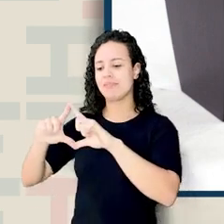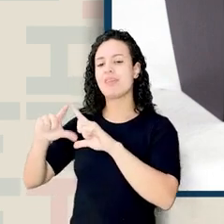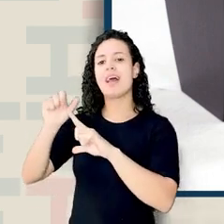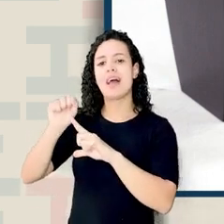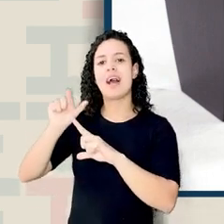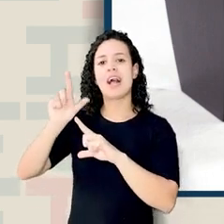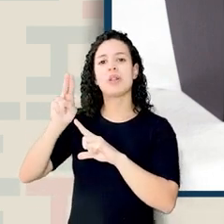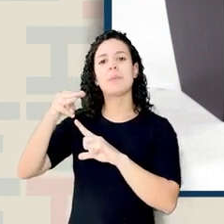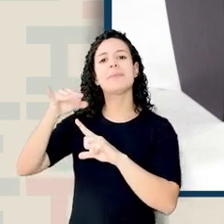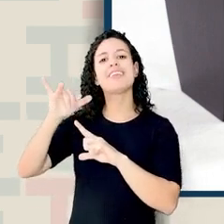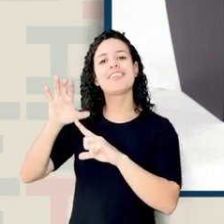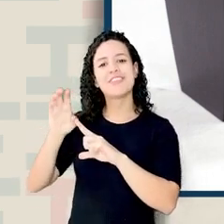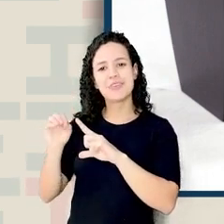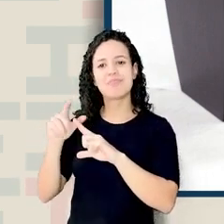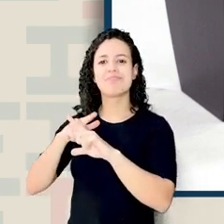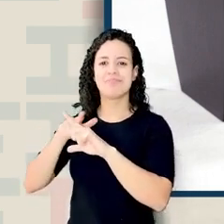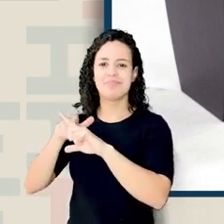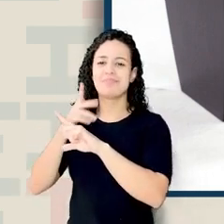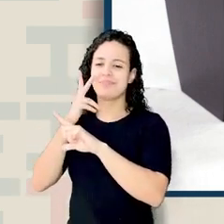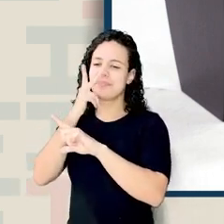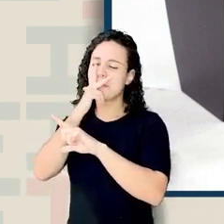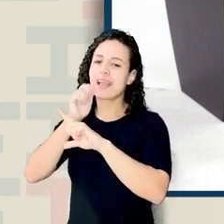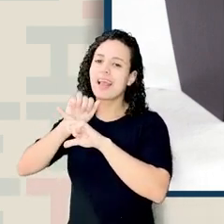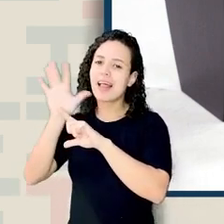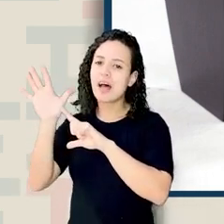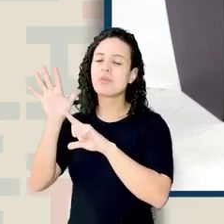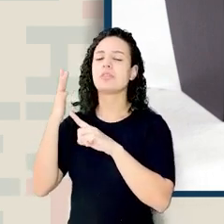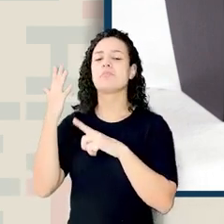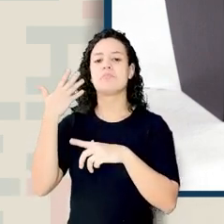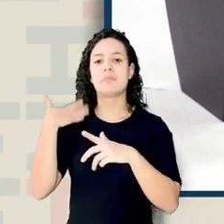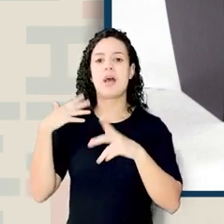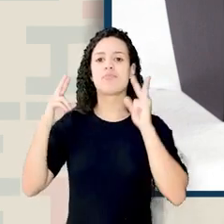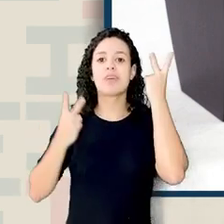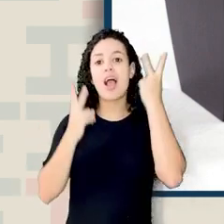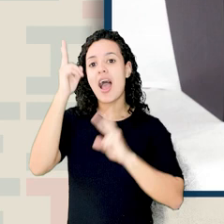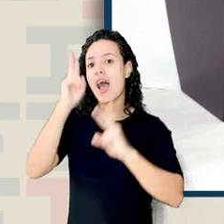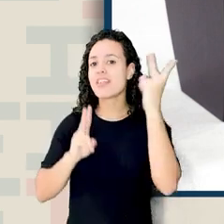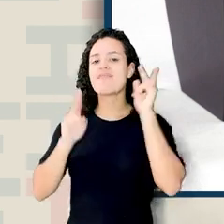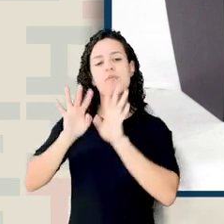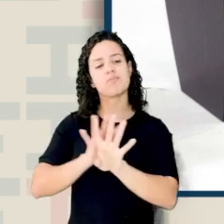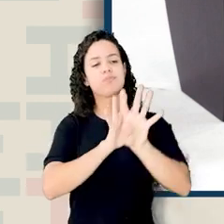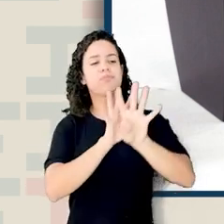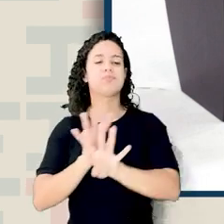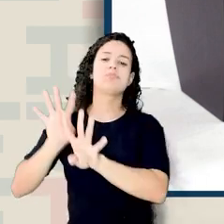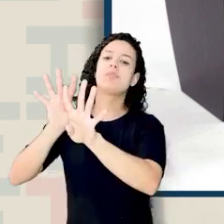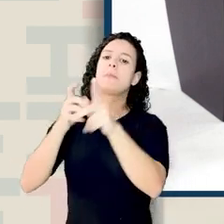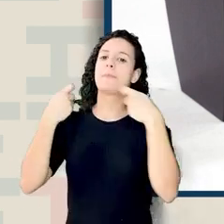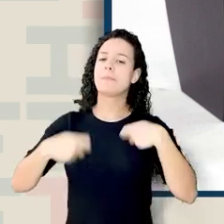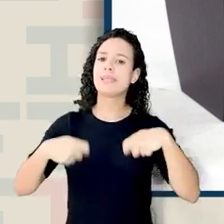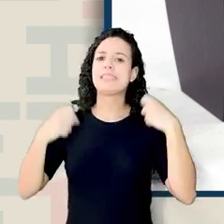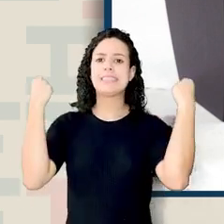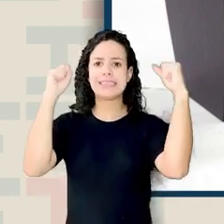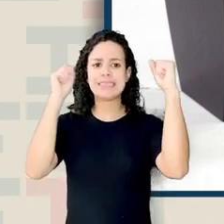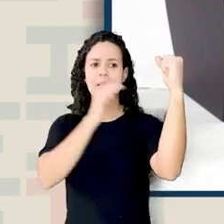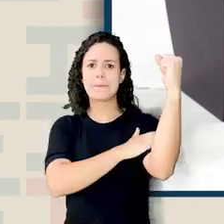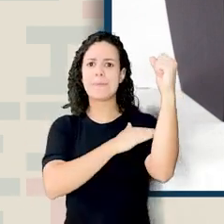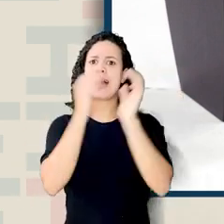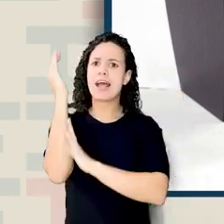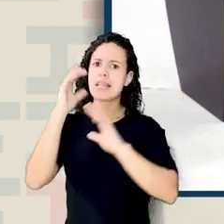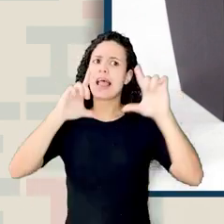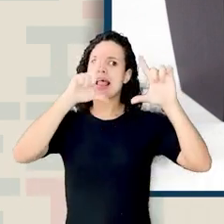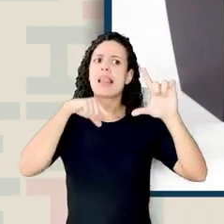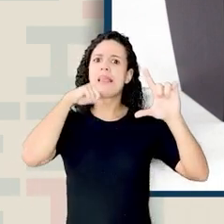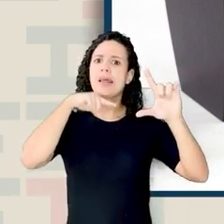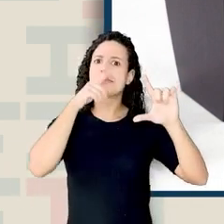alumínio. Então, para aguentar aí o desfile carnavalesco, o cortejo, tem que malhar um pouquinho esse braço.